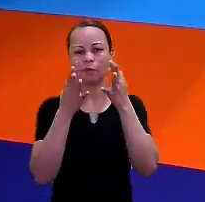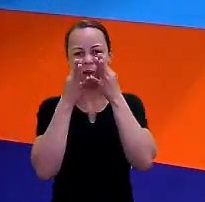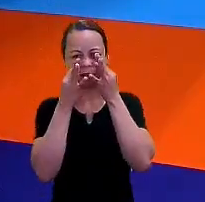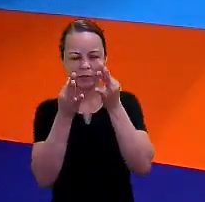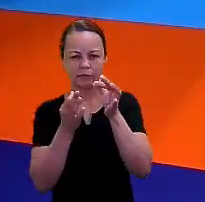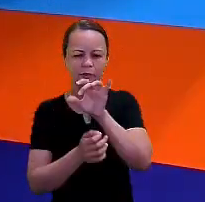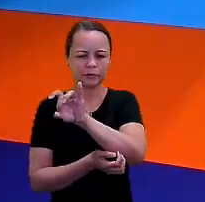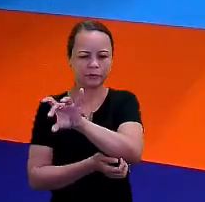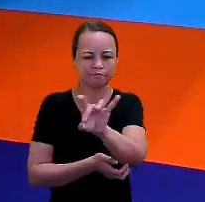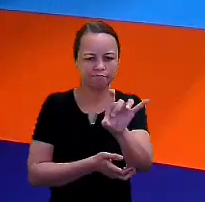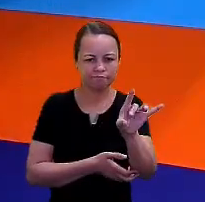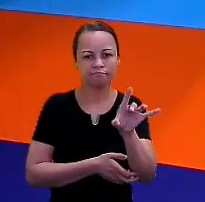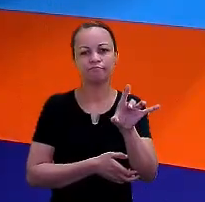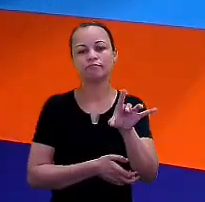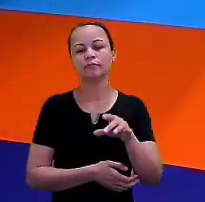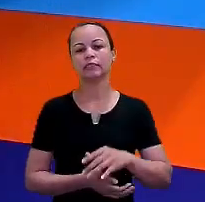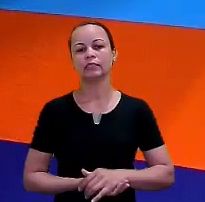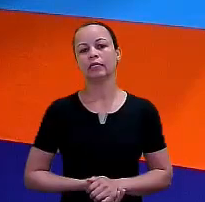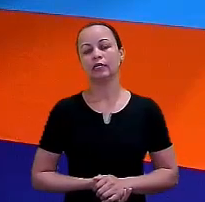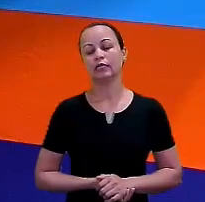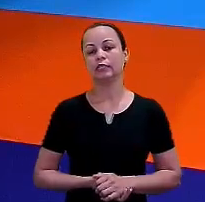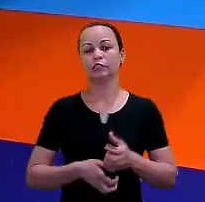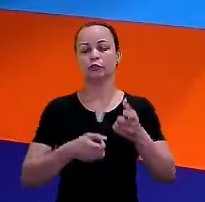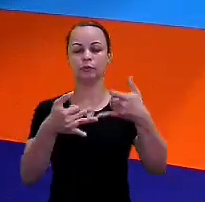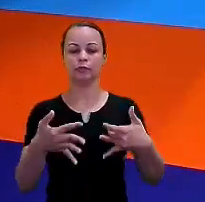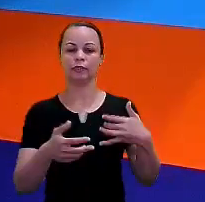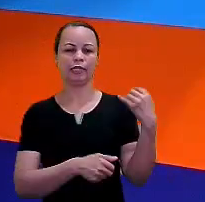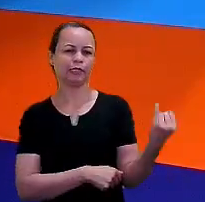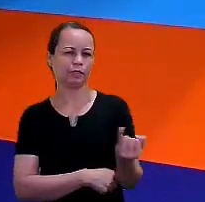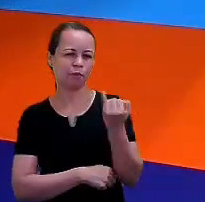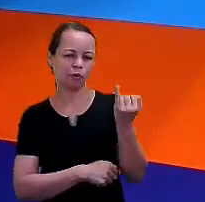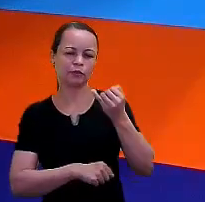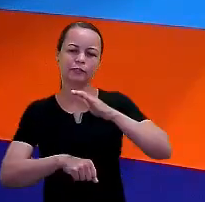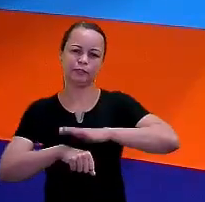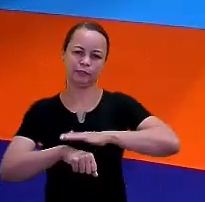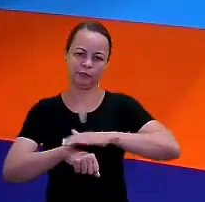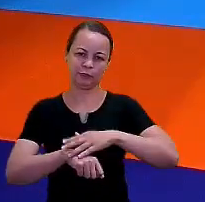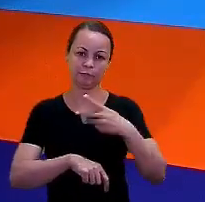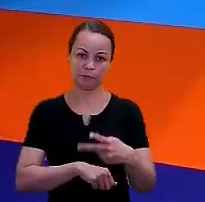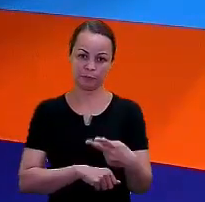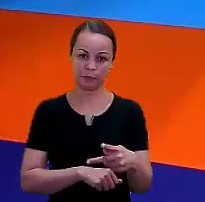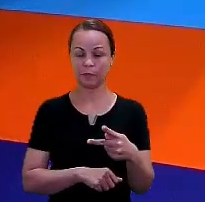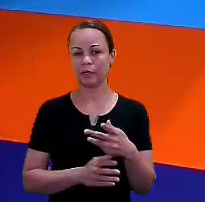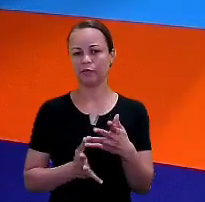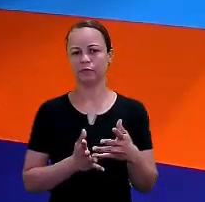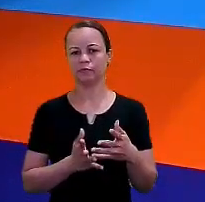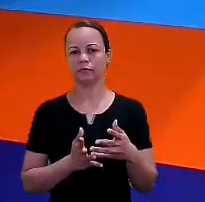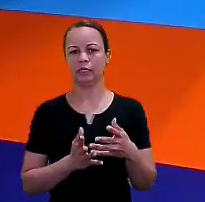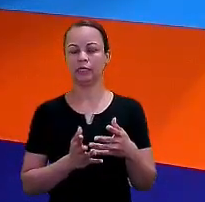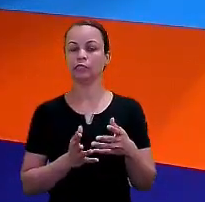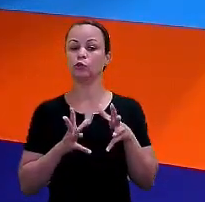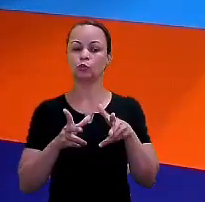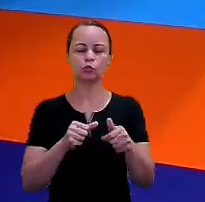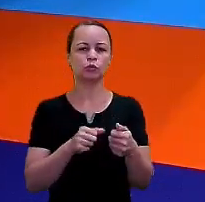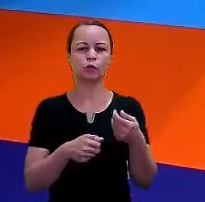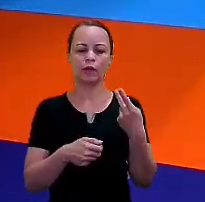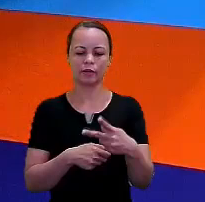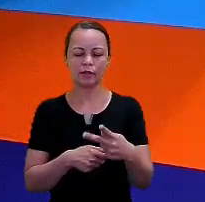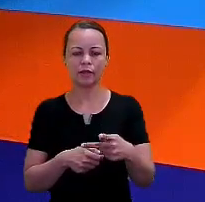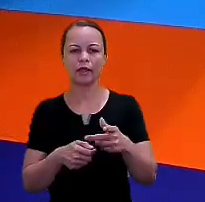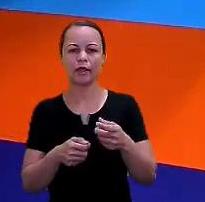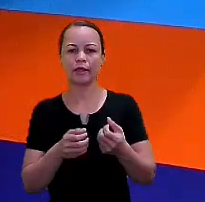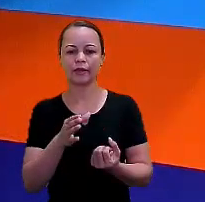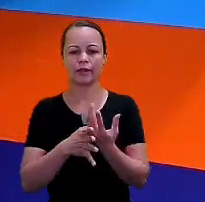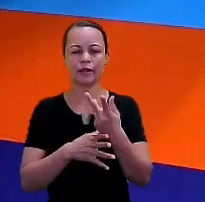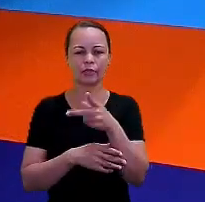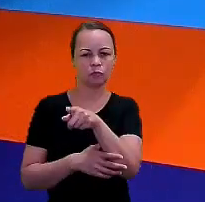cada um de vocês. E dizer da importância desse momento aqui. Porque tudo isso aqui é feito por você, estudante, por